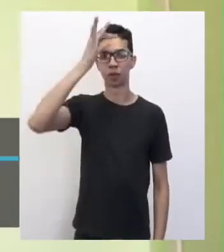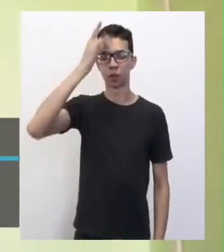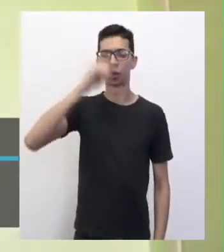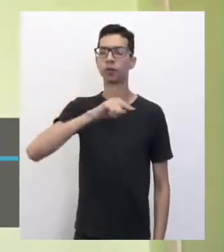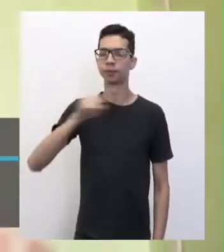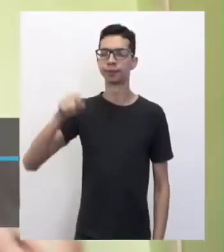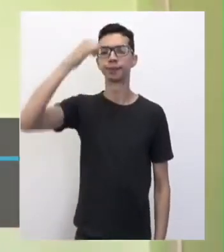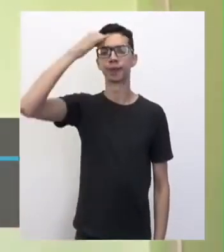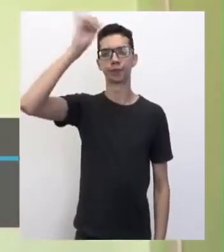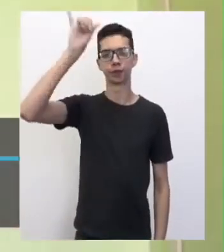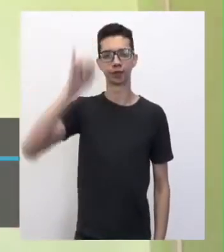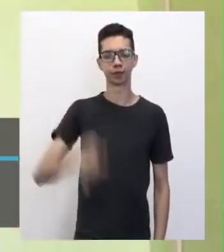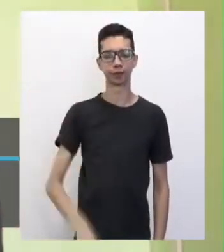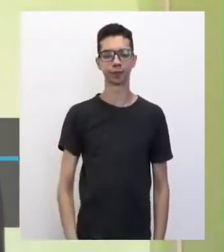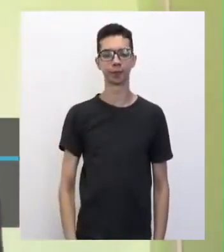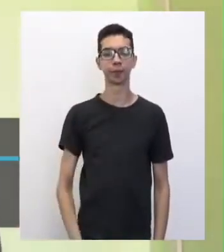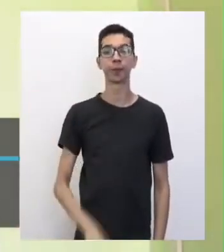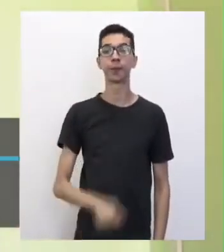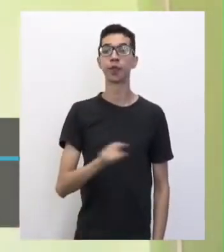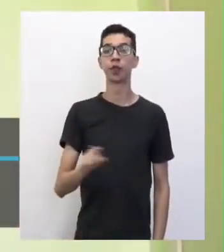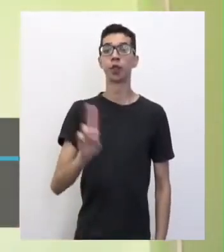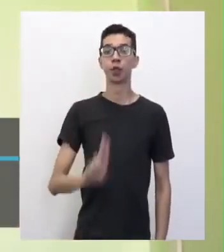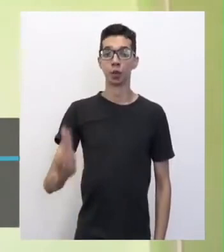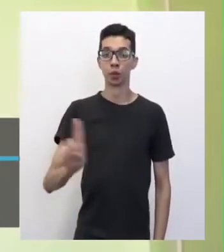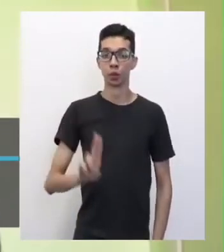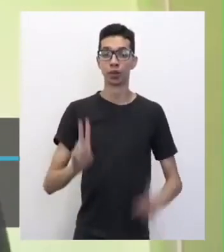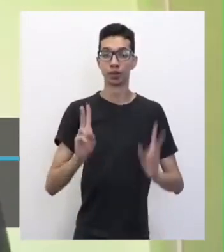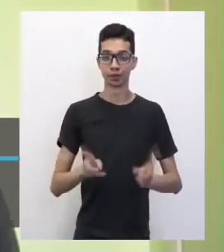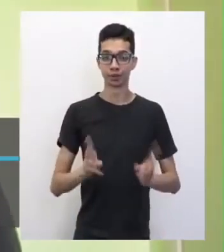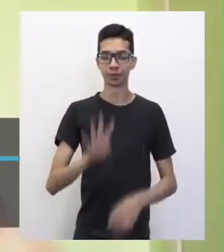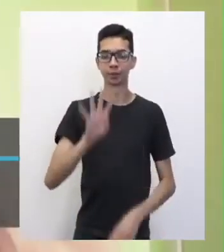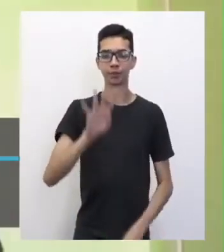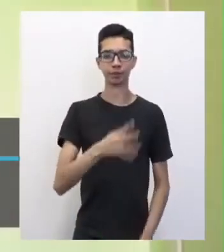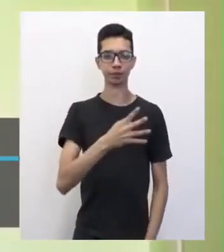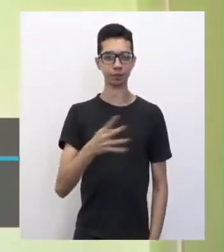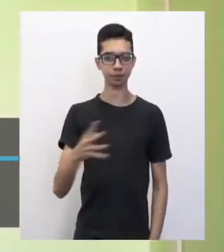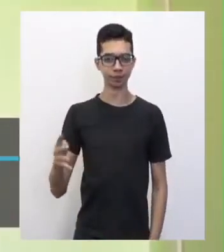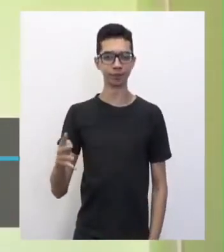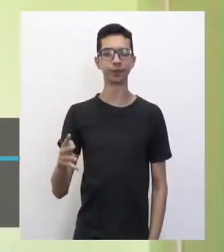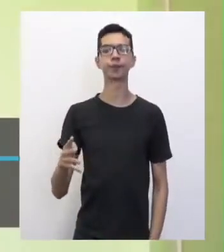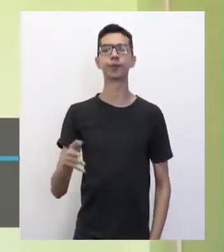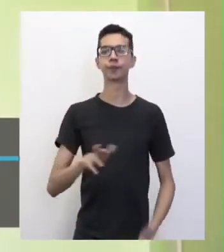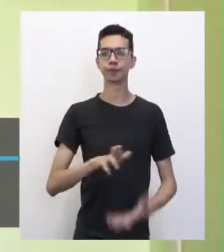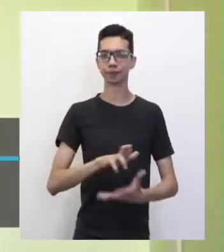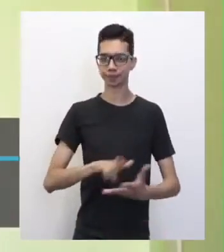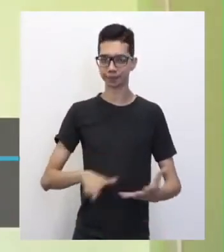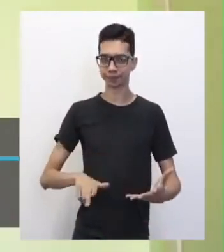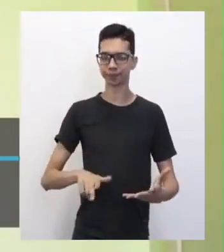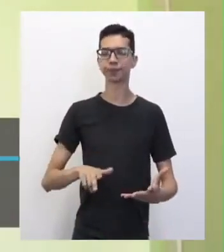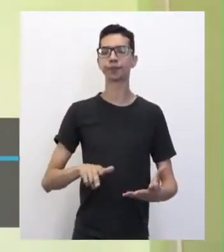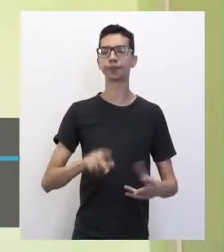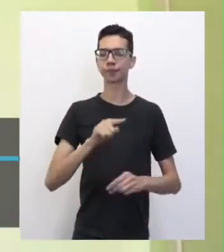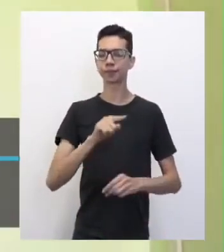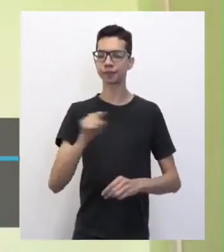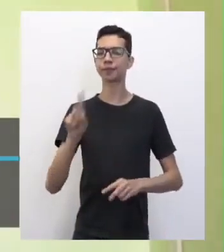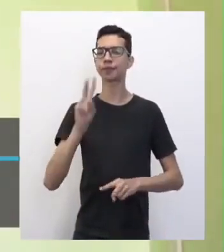isso. Utilizem essas tabelinhas que vocês vão encontrar várias por aí, mas entendam o